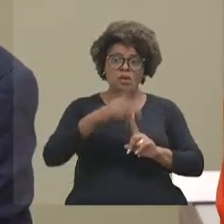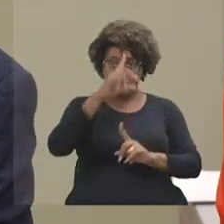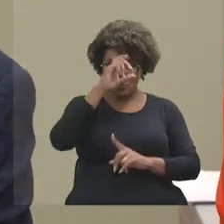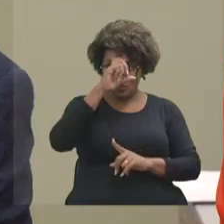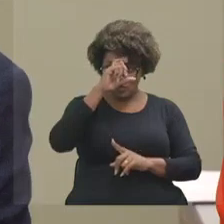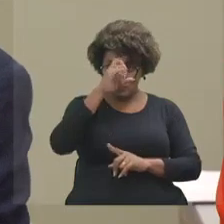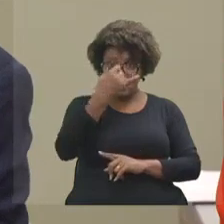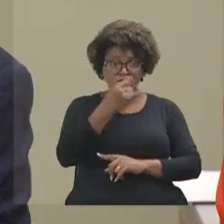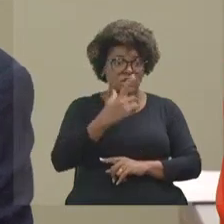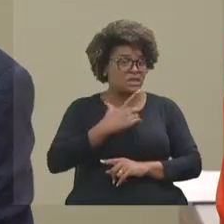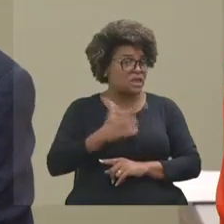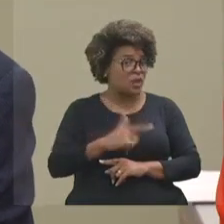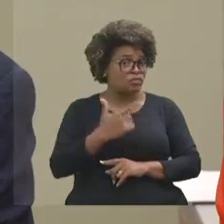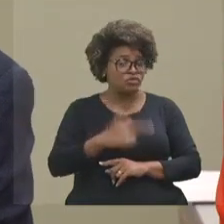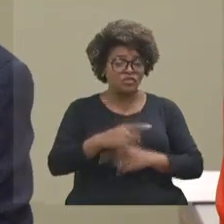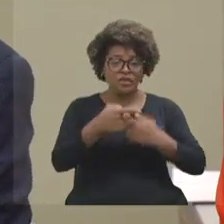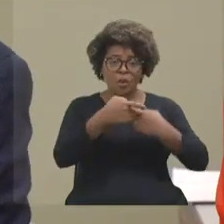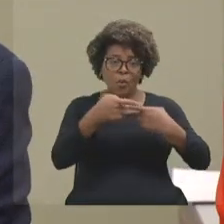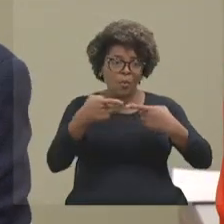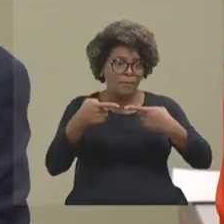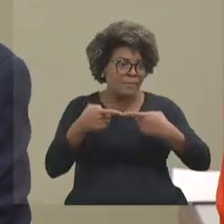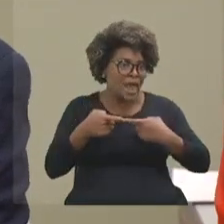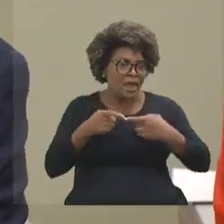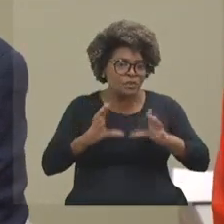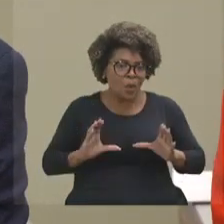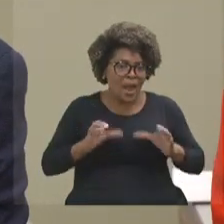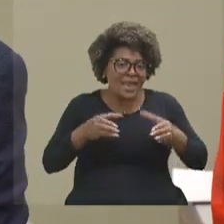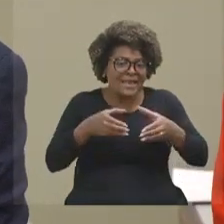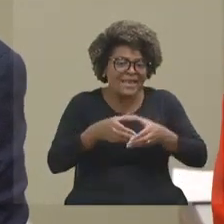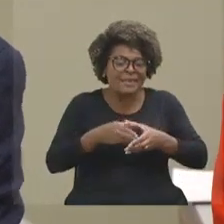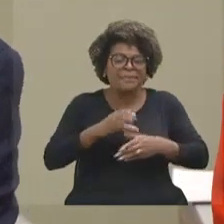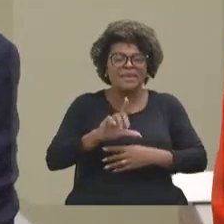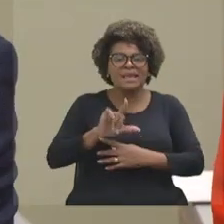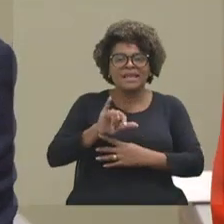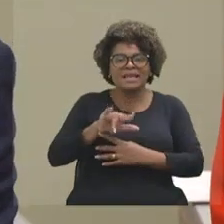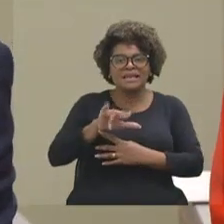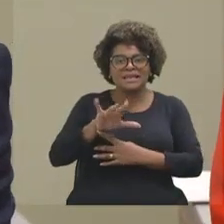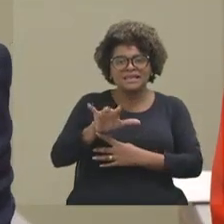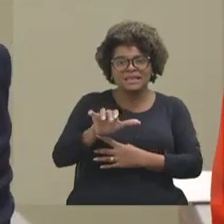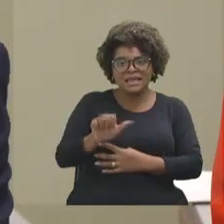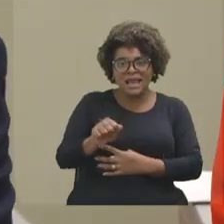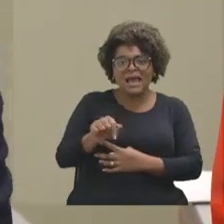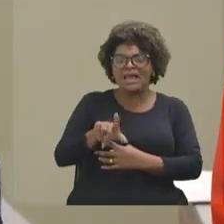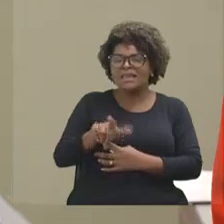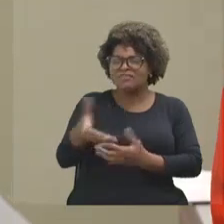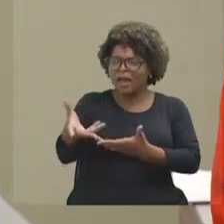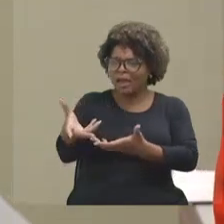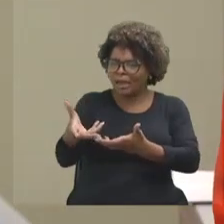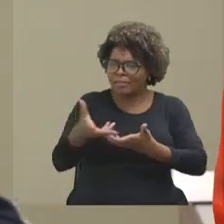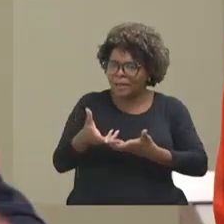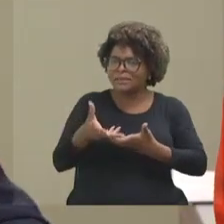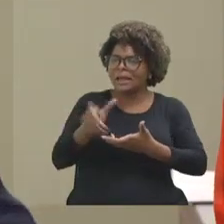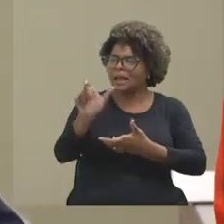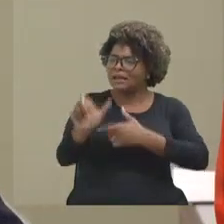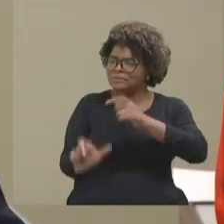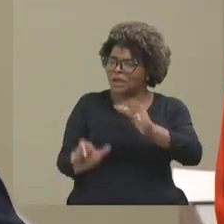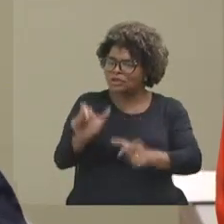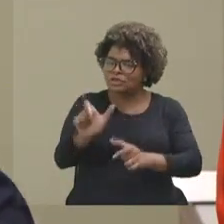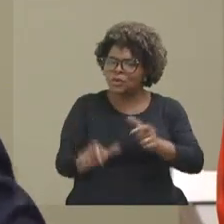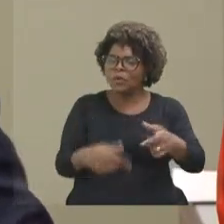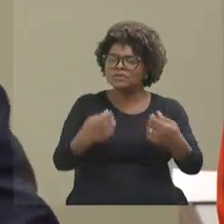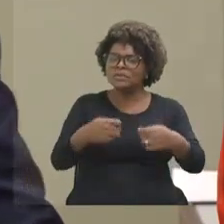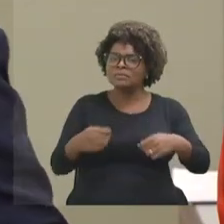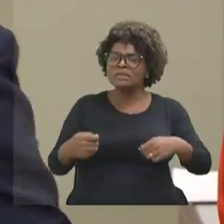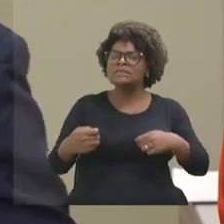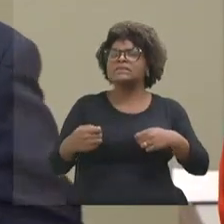tiver médicos não tiver corpo Clínico não for capaz de atender os pacientes que chegam ali precisando de uma cirurgia